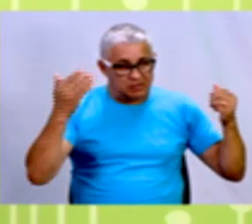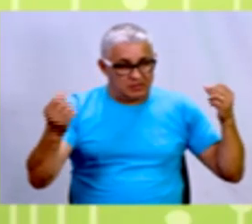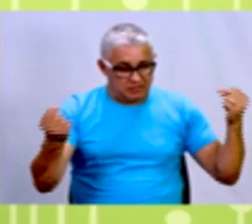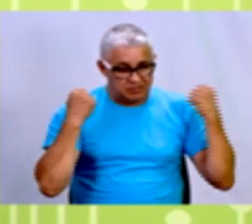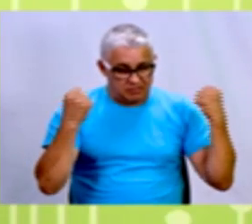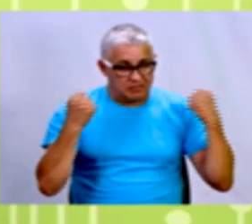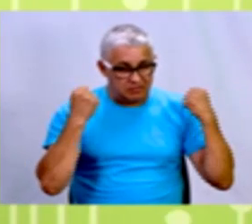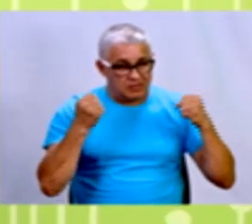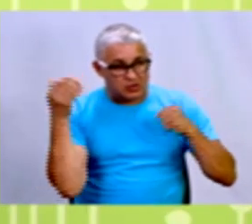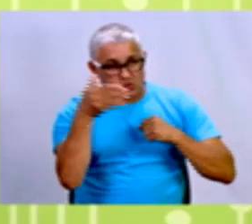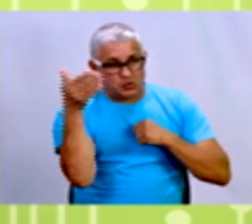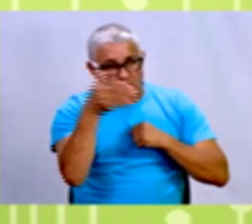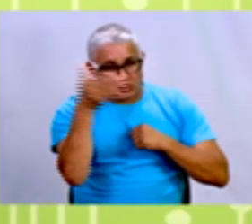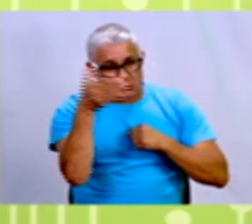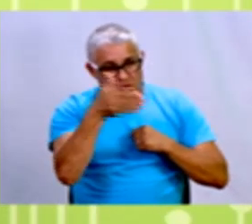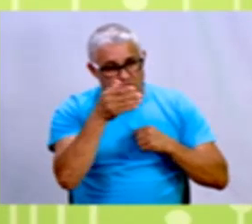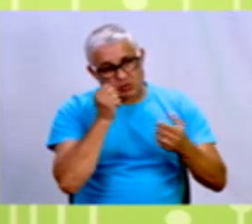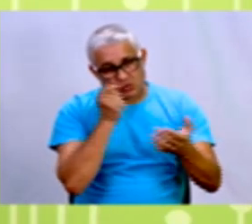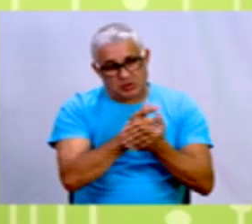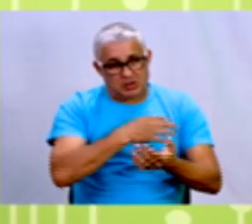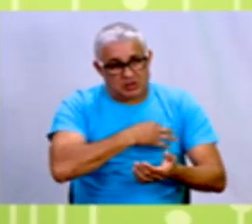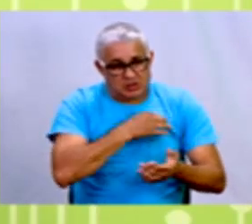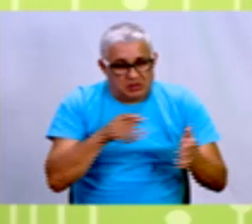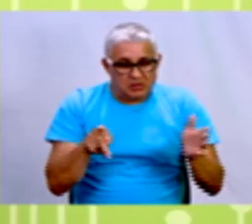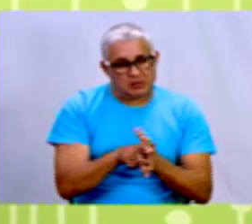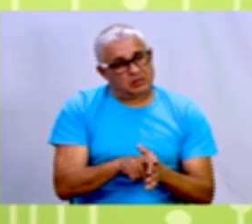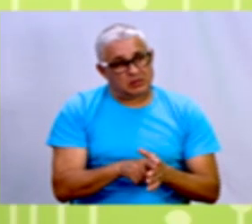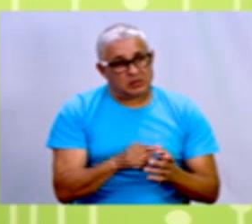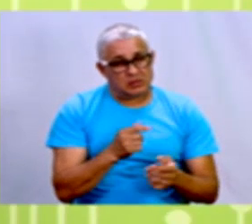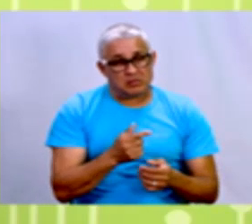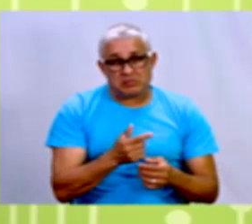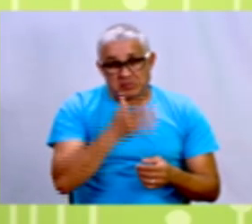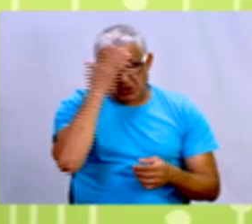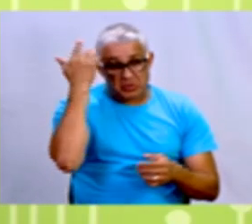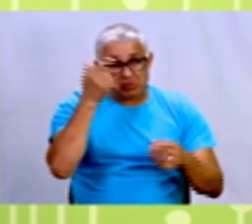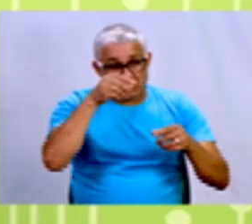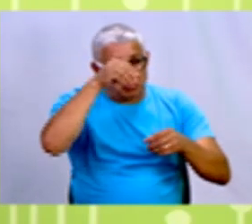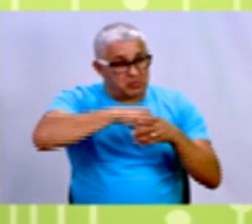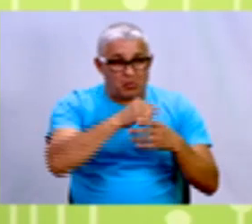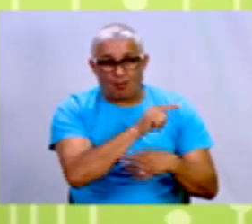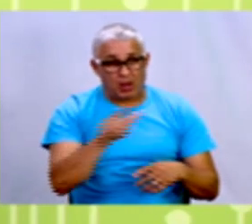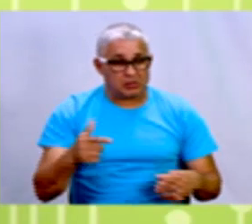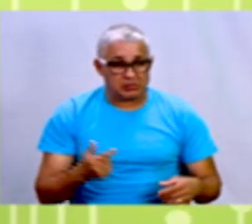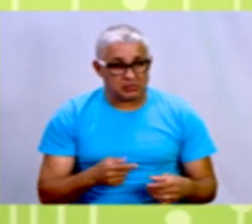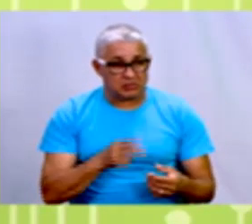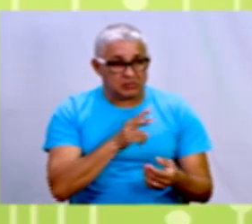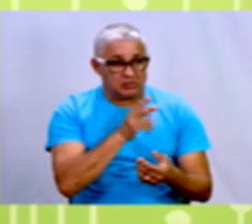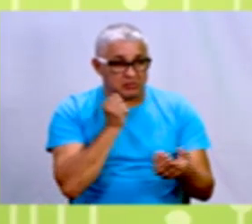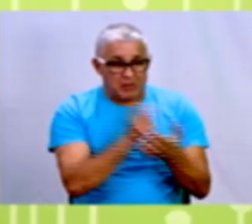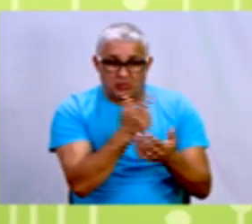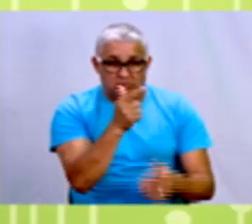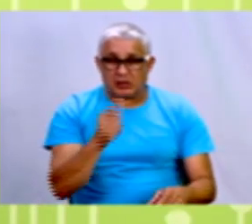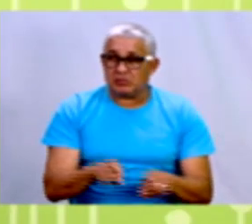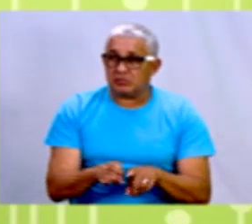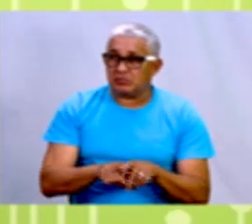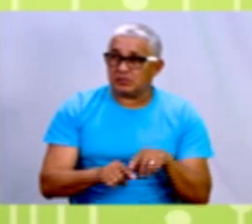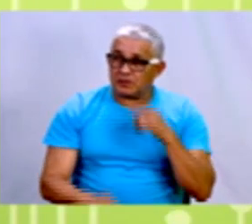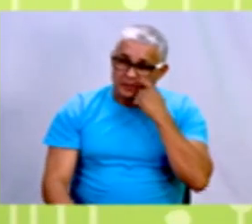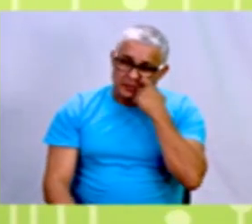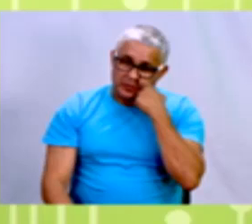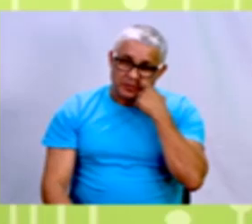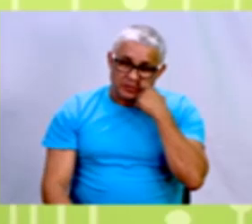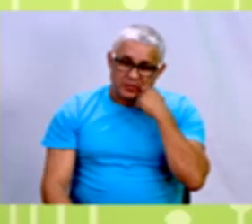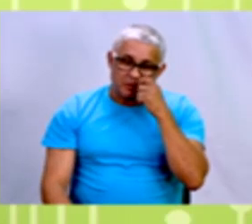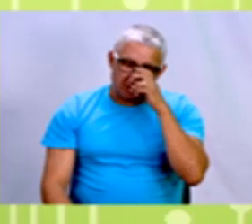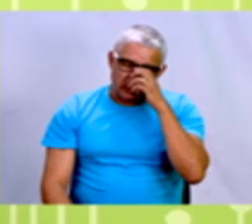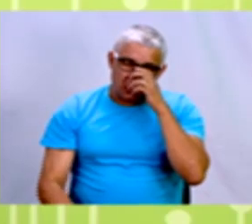academia que vão comprar esse tipo de roupa, né? Quem não frequenta a academia não vai comprar. Então, tudo